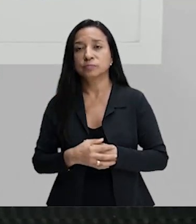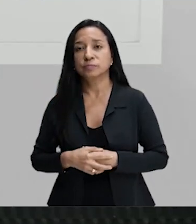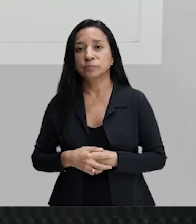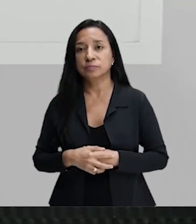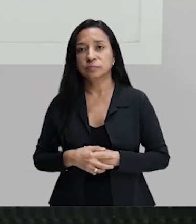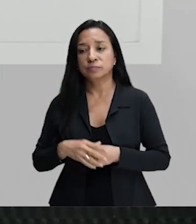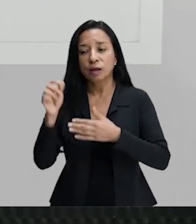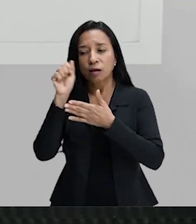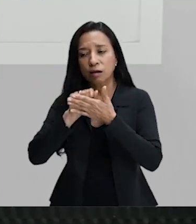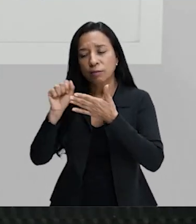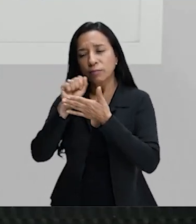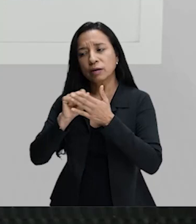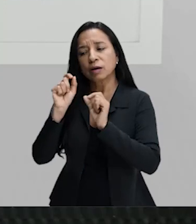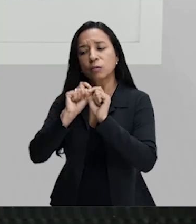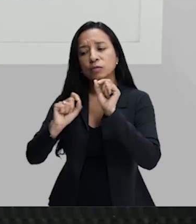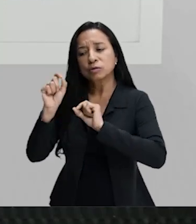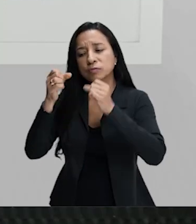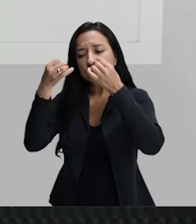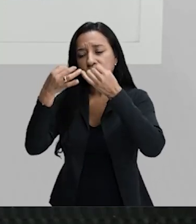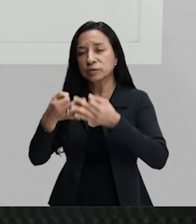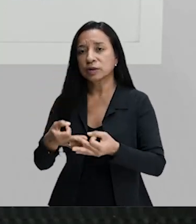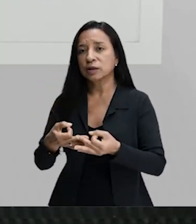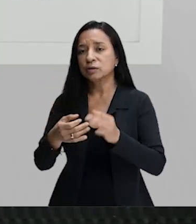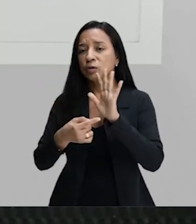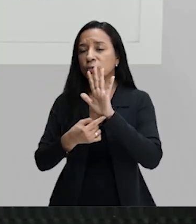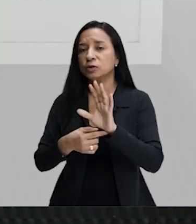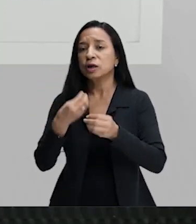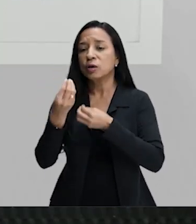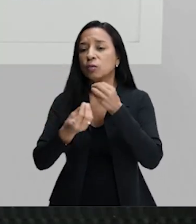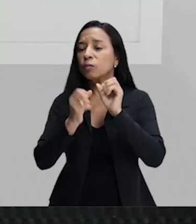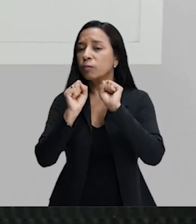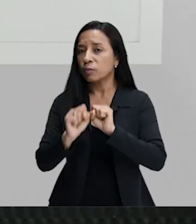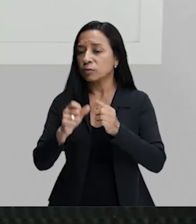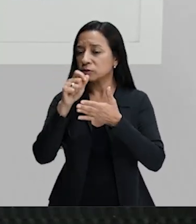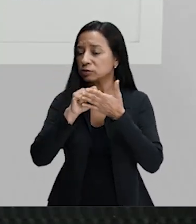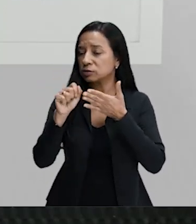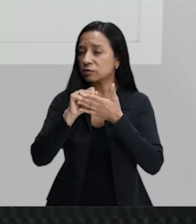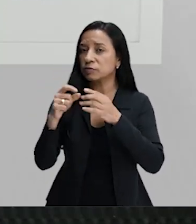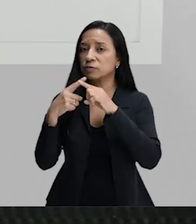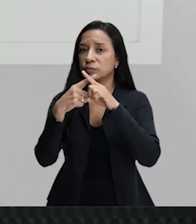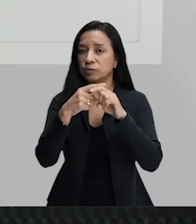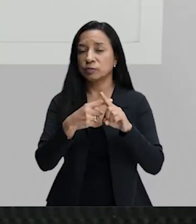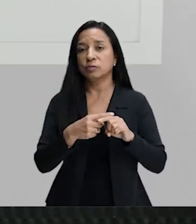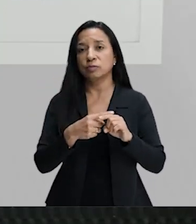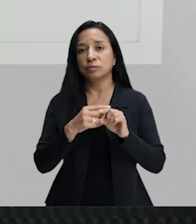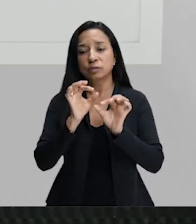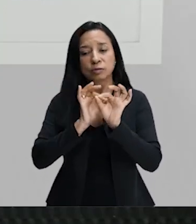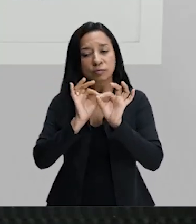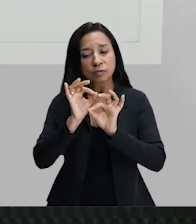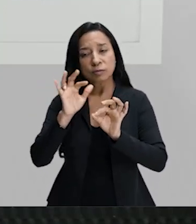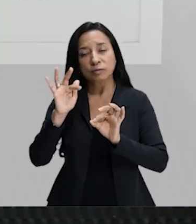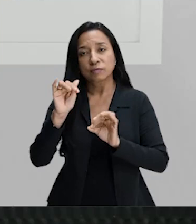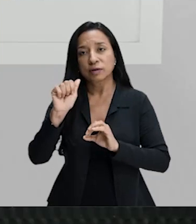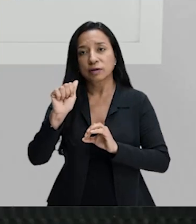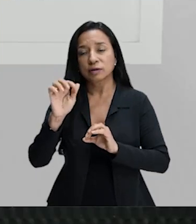foi entendido, para mostrar como é que eu posso escrever esses polinômios aí em sua forma